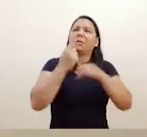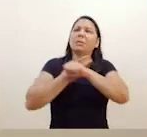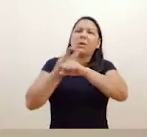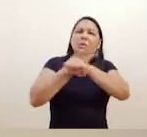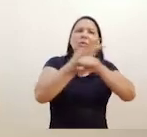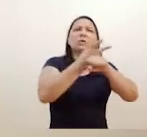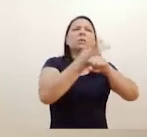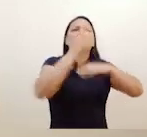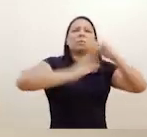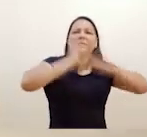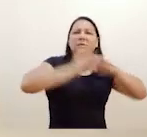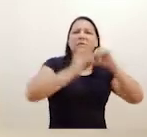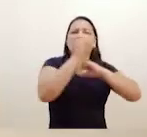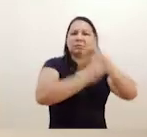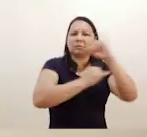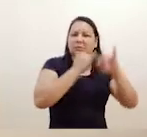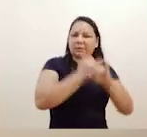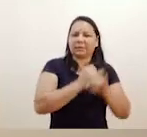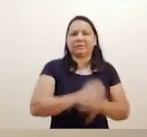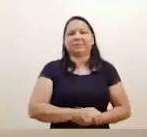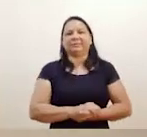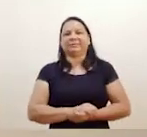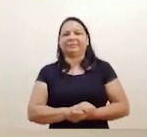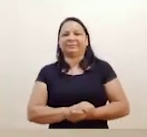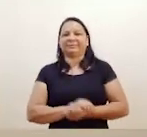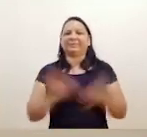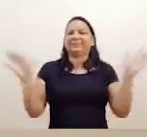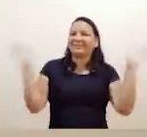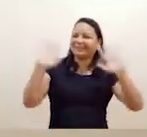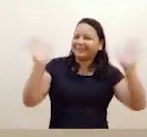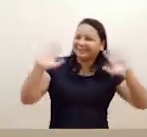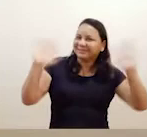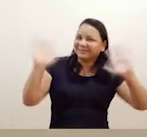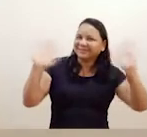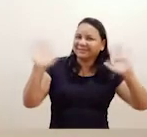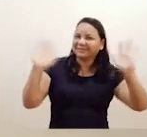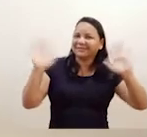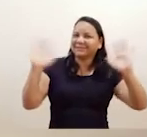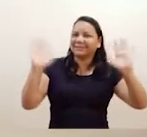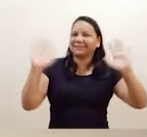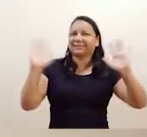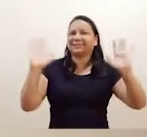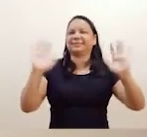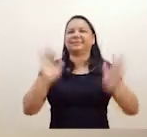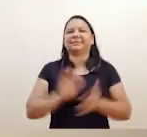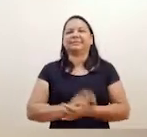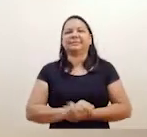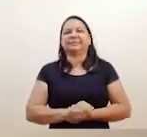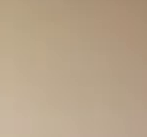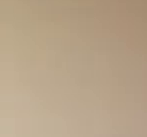Conselho Federal de Nutricionistas. Então, se vocês precisarem de um auxílio, é só buscar